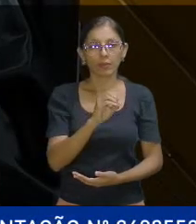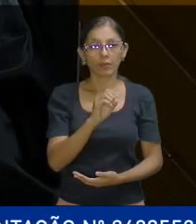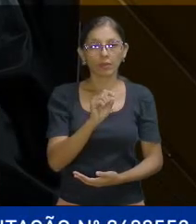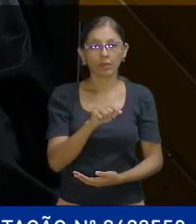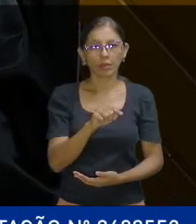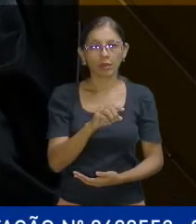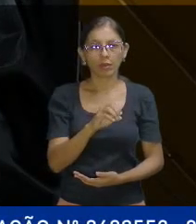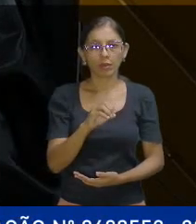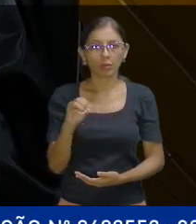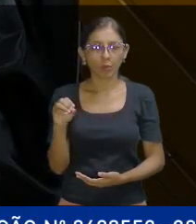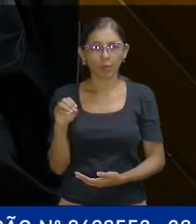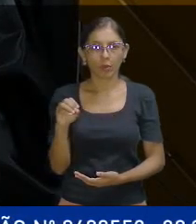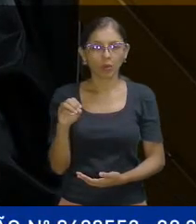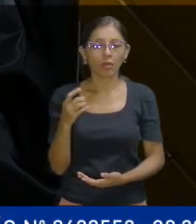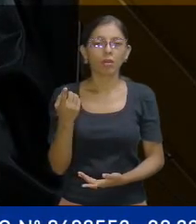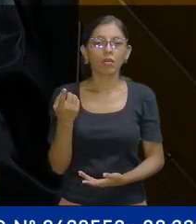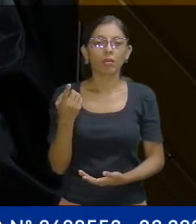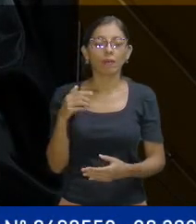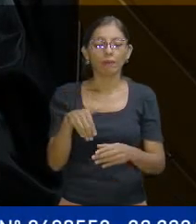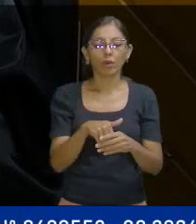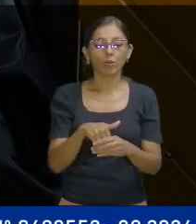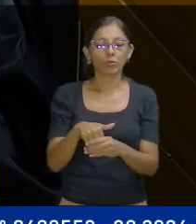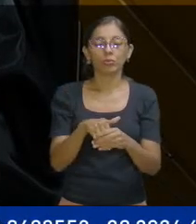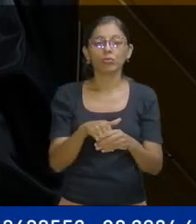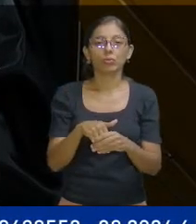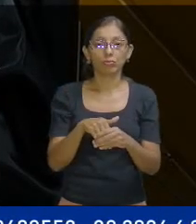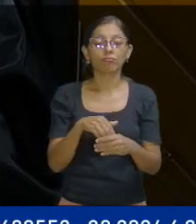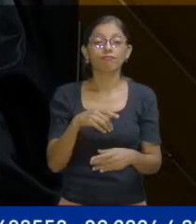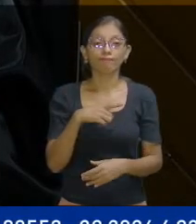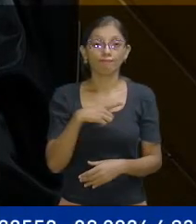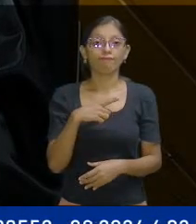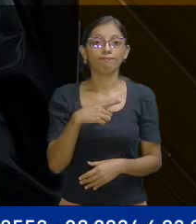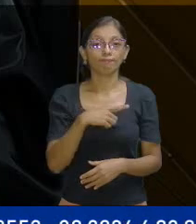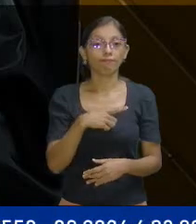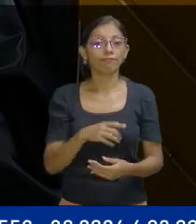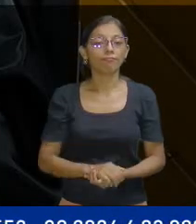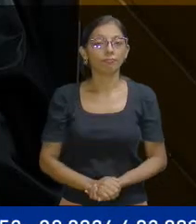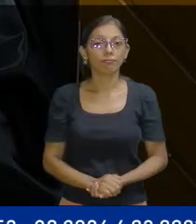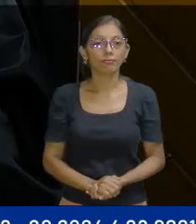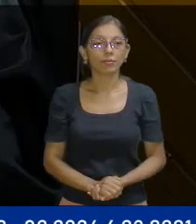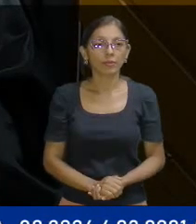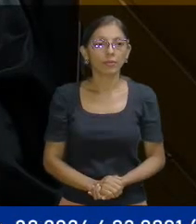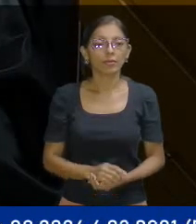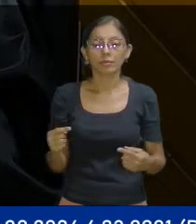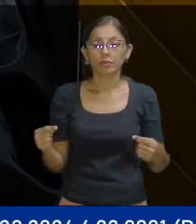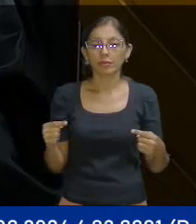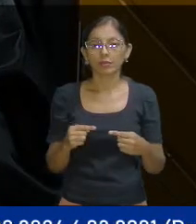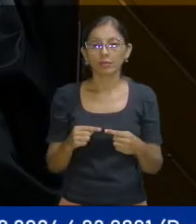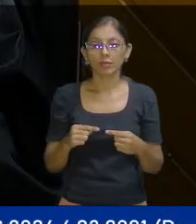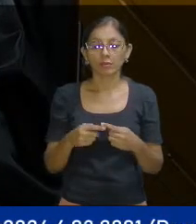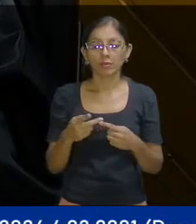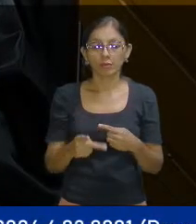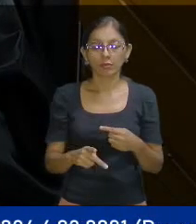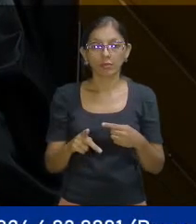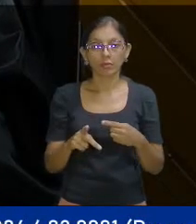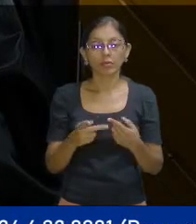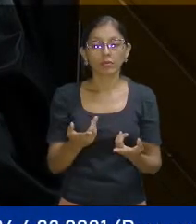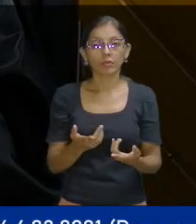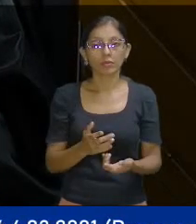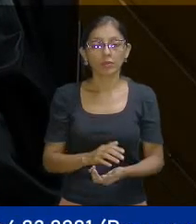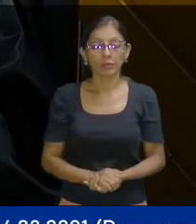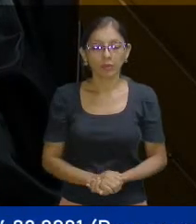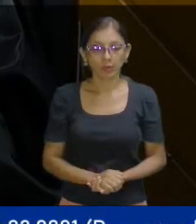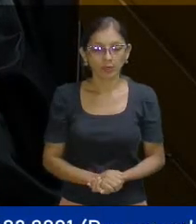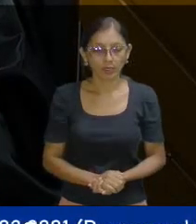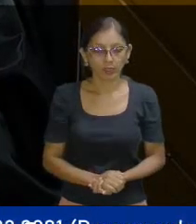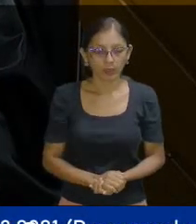811.806 votos, não encontra paralelo com o caso escrutinado por esta Corte Eleitoral, relativo à